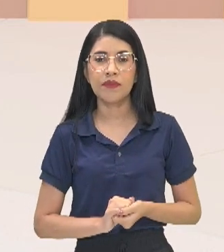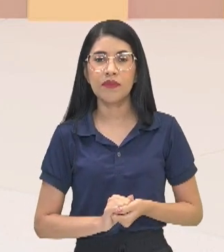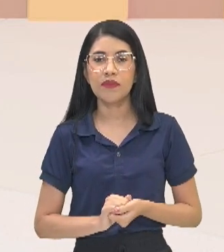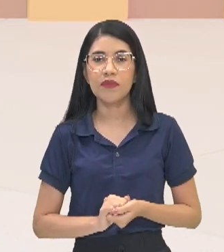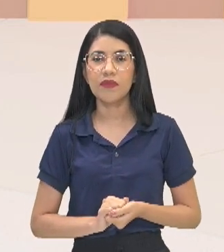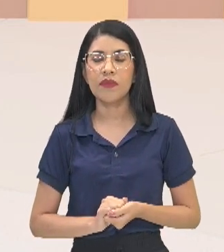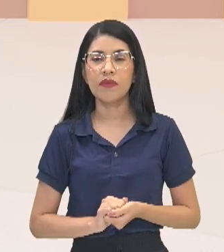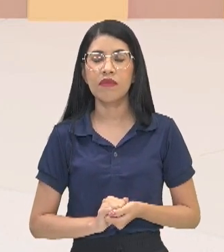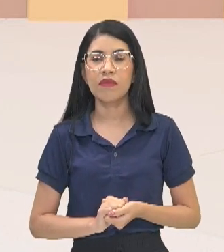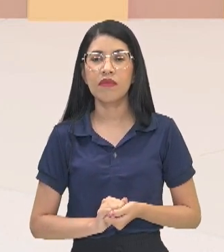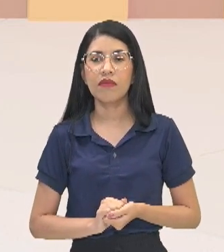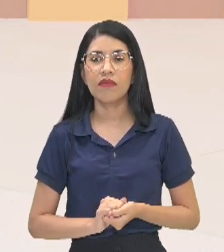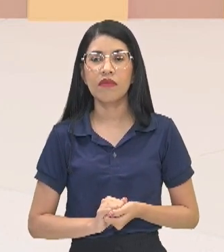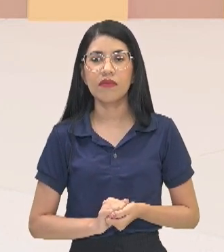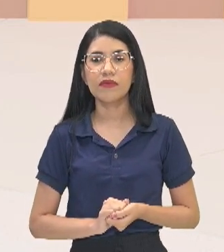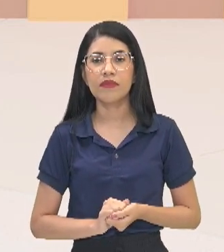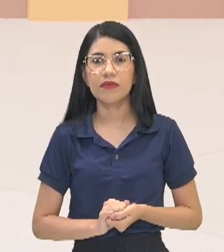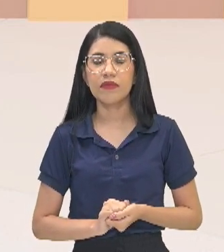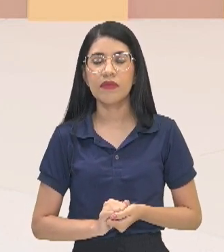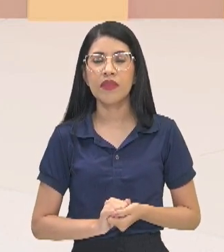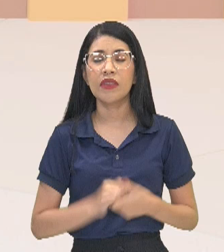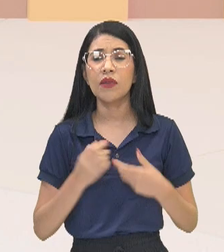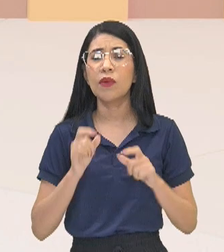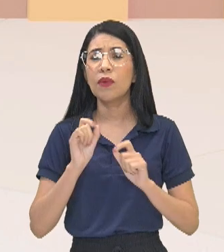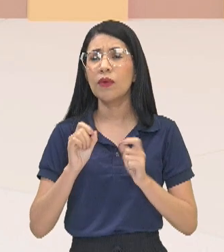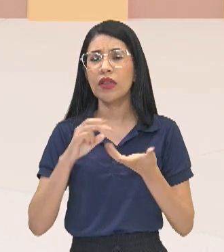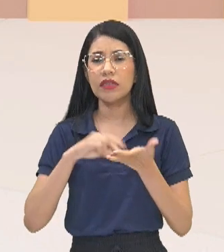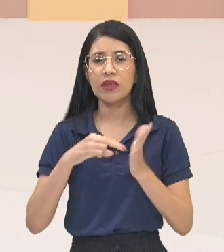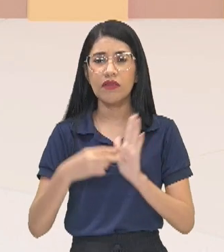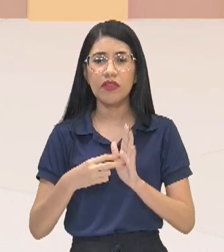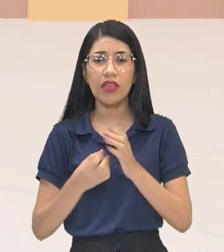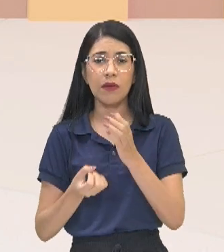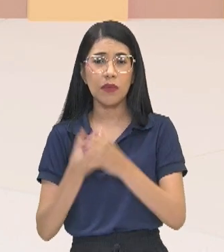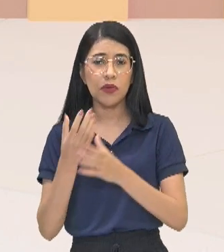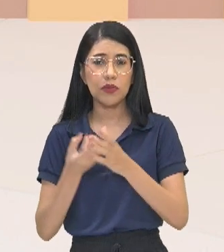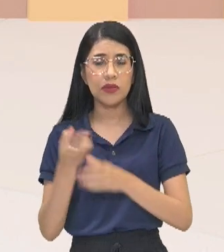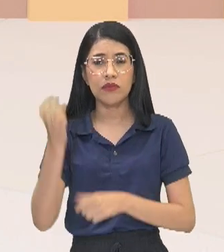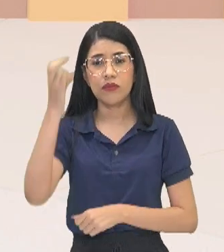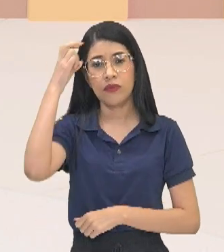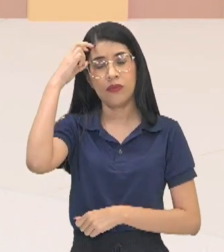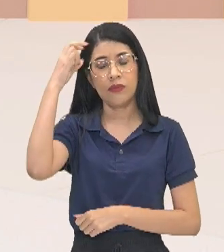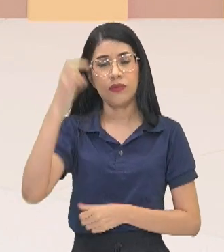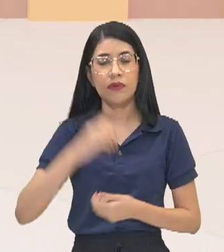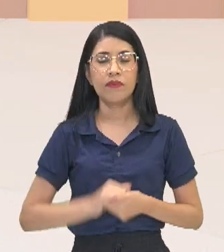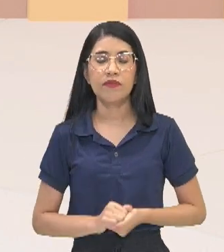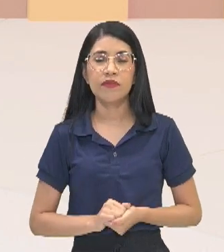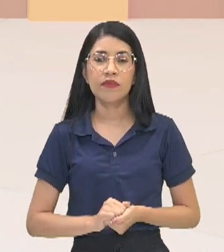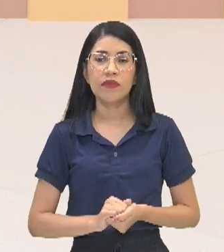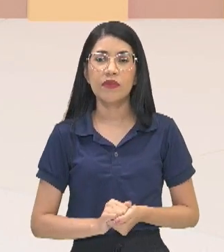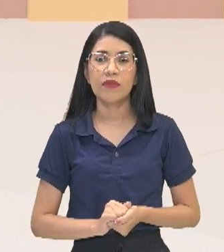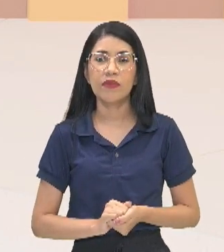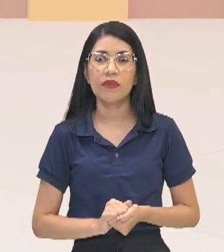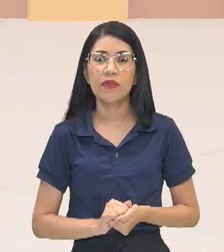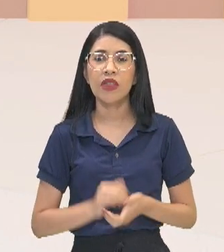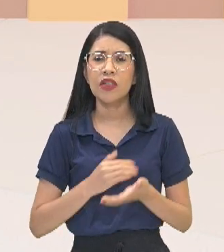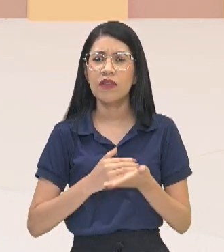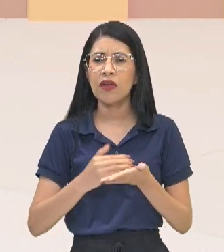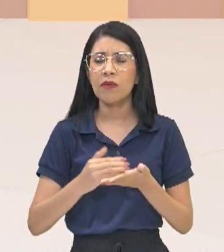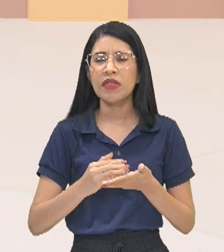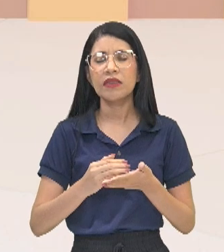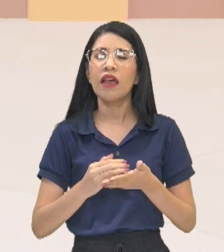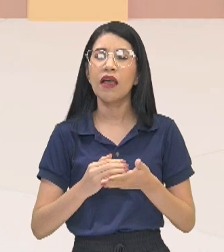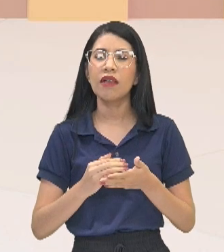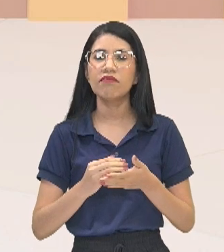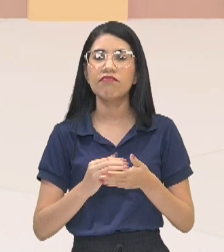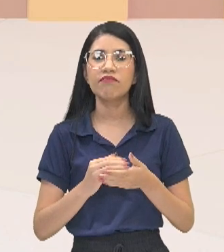E o que é, então, a indústria cultural? Vamos começar aqui, né, como uma cebola, vamos tirar